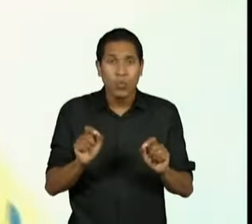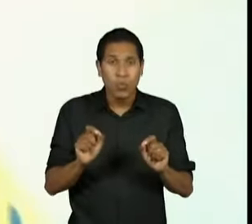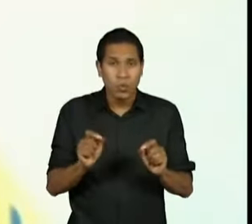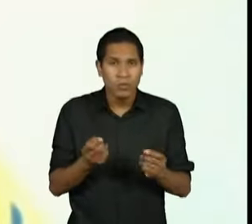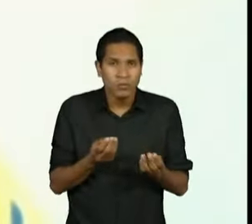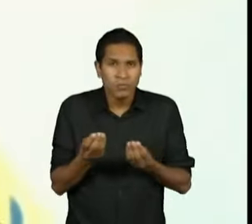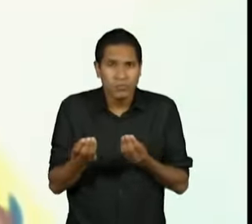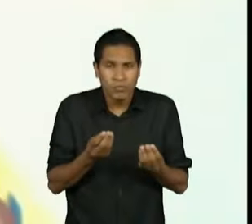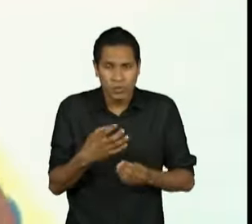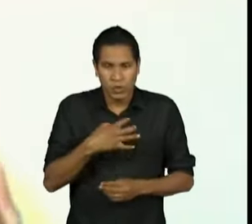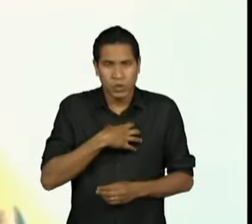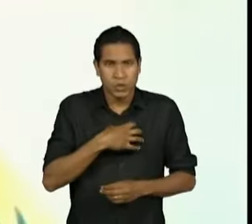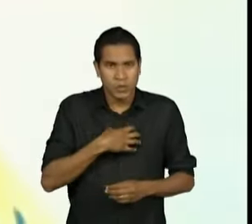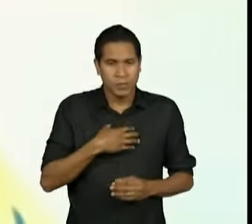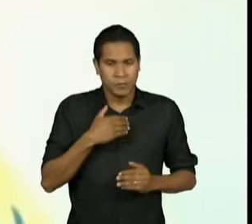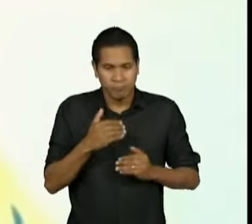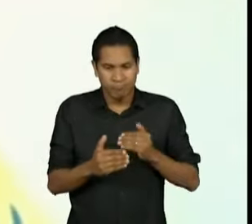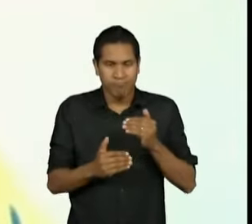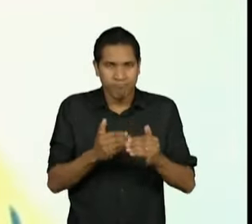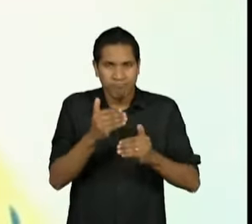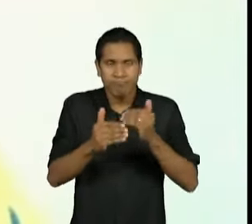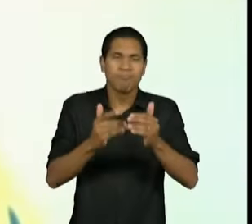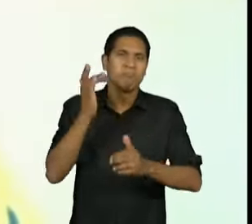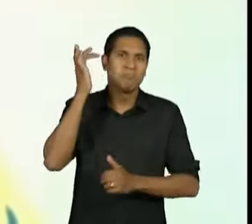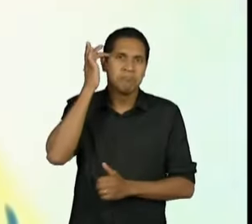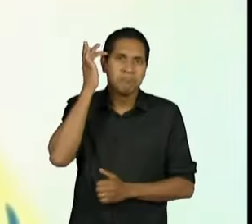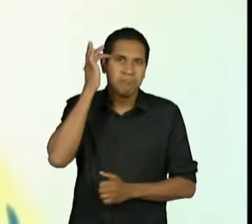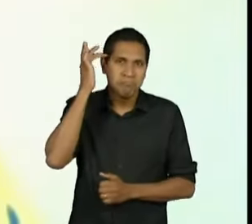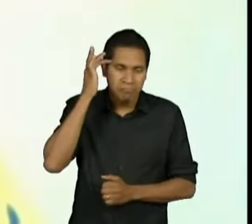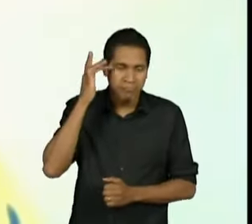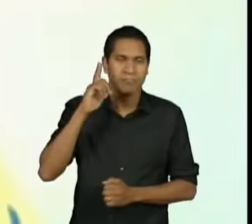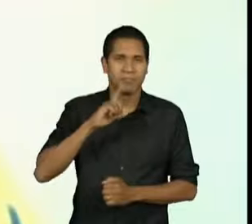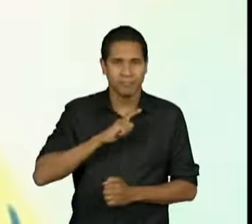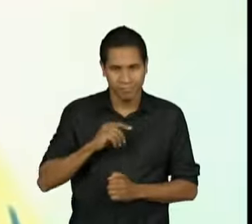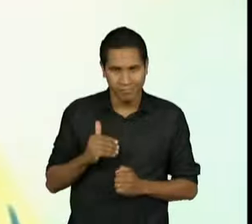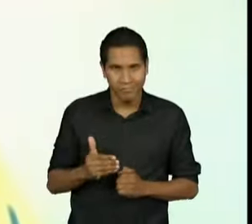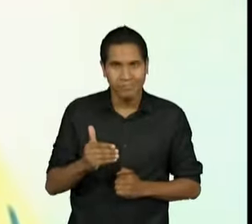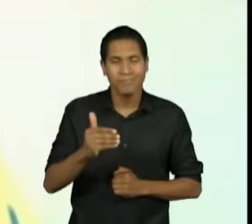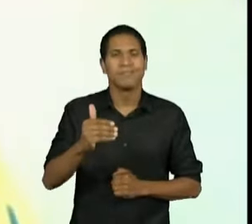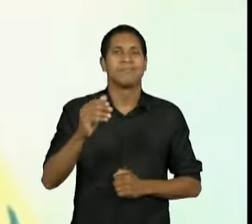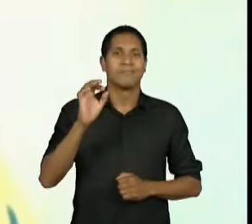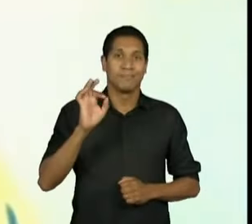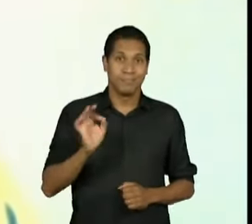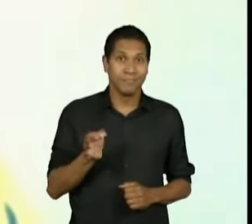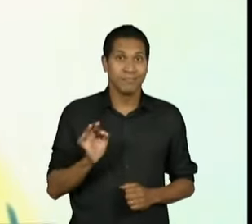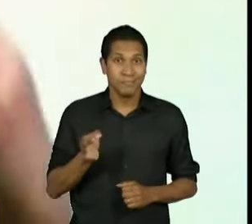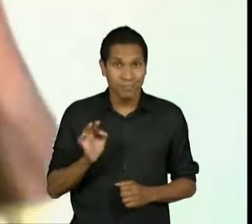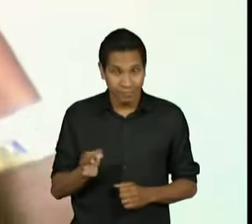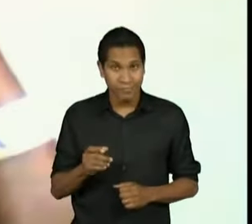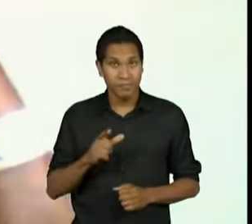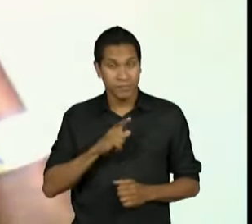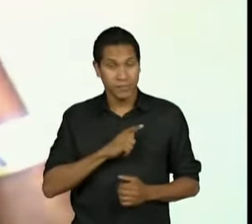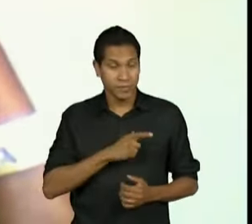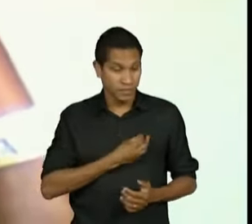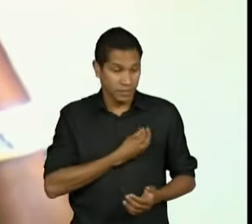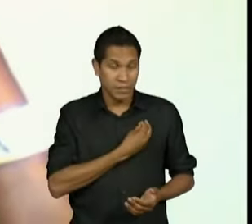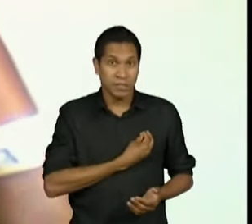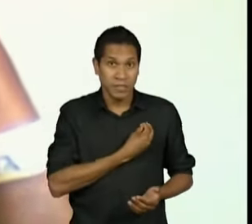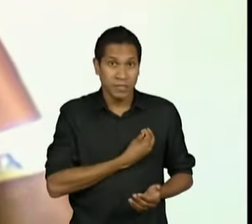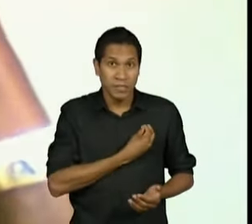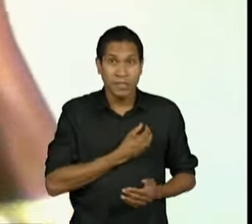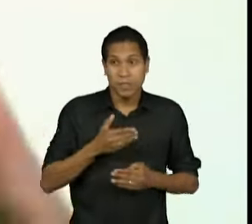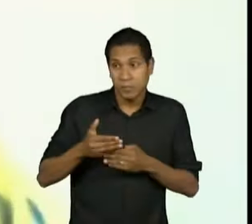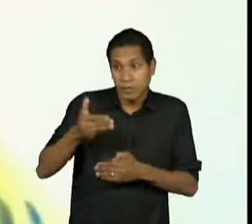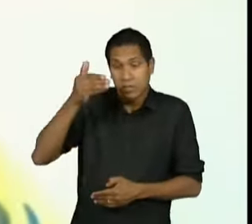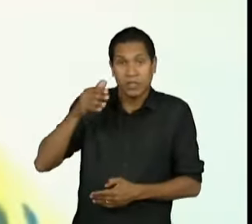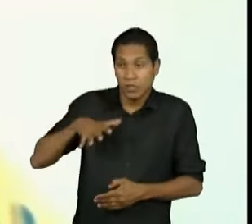nesse processo de amadurecimento que vem se dando, né? E nesse processo de presença de uma